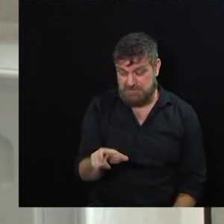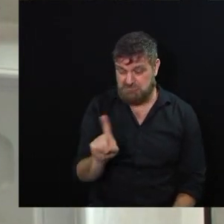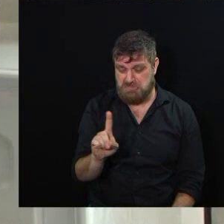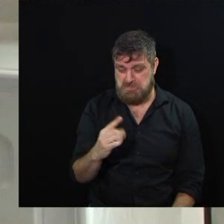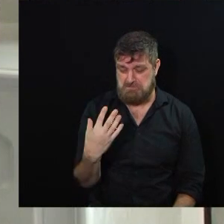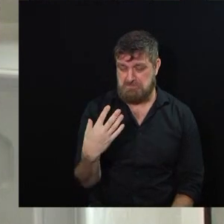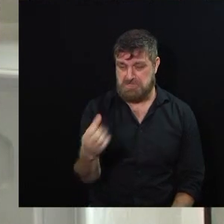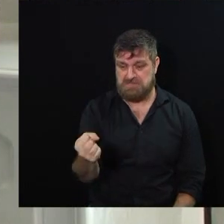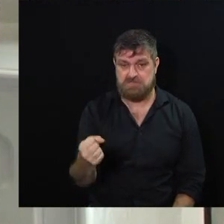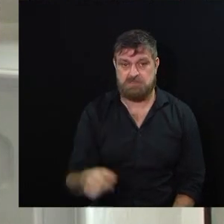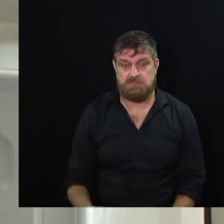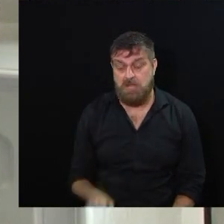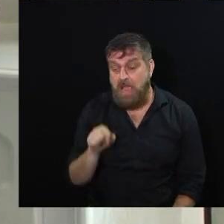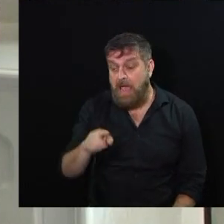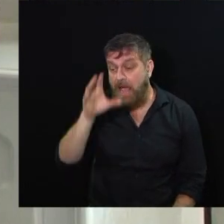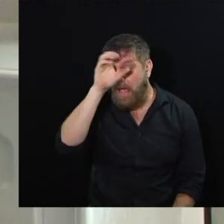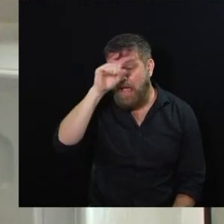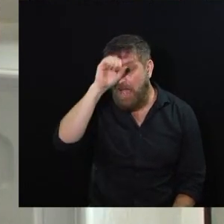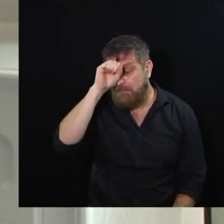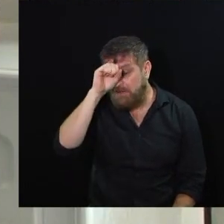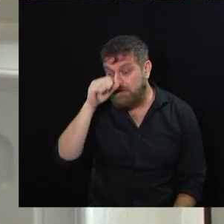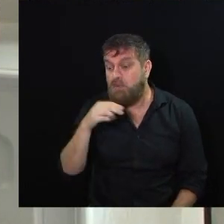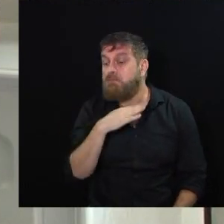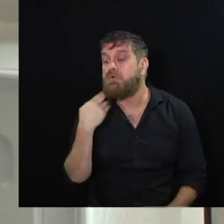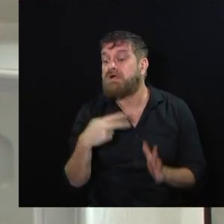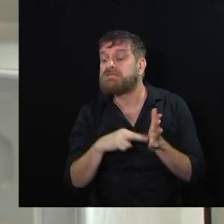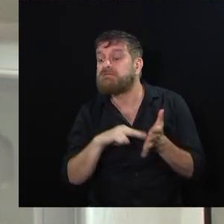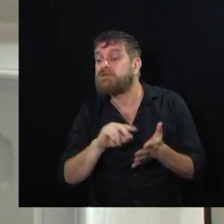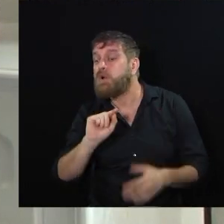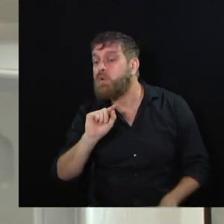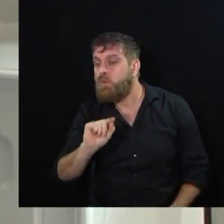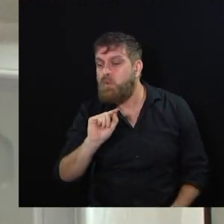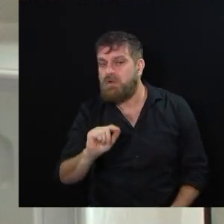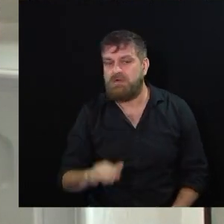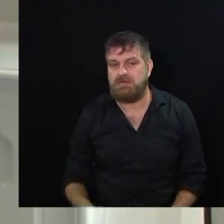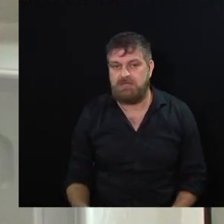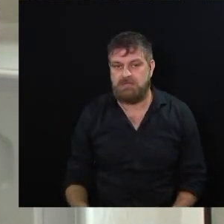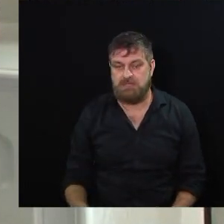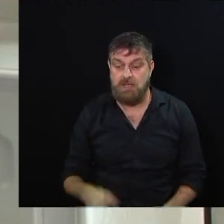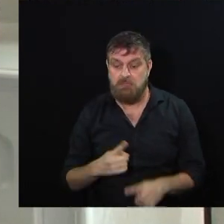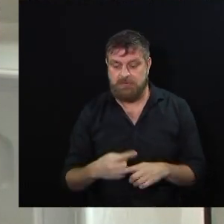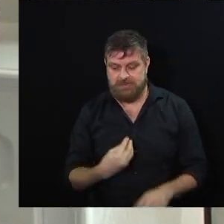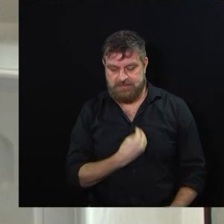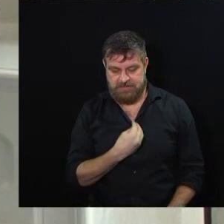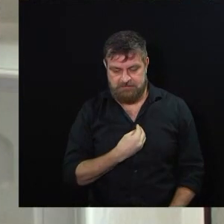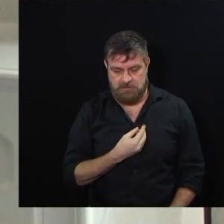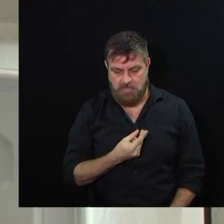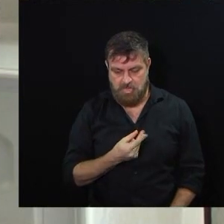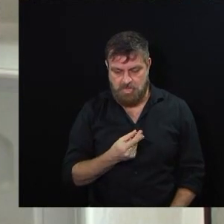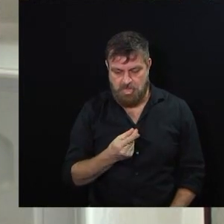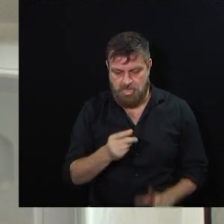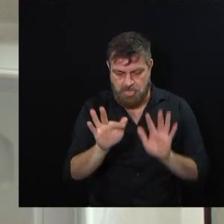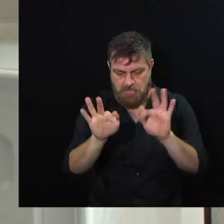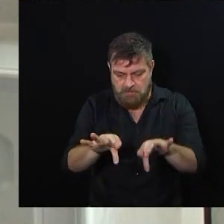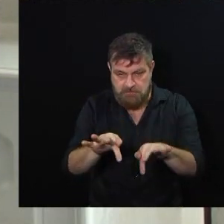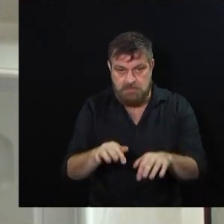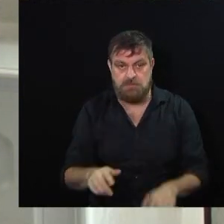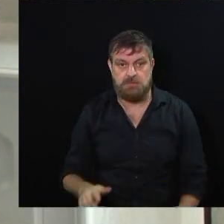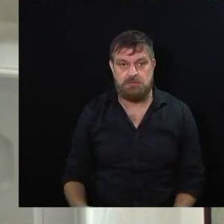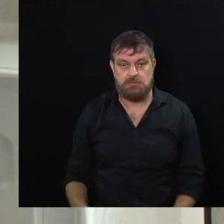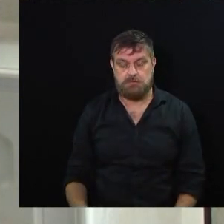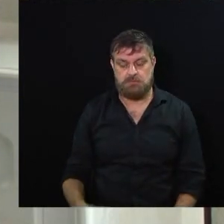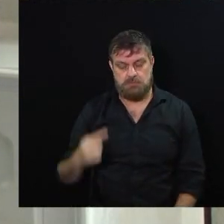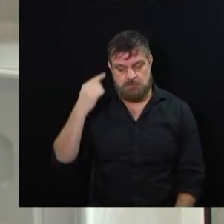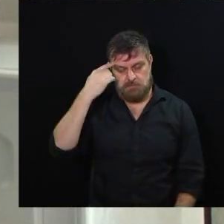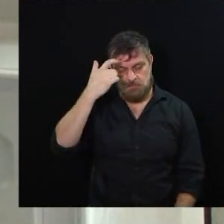aprendeu do que é morte, do que é vida para ela, qual o sentido da vida para ela. Quando eu começo a pensar que eu sou